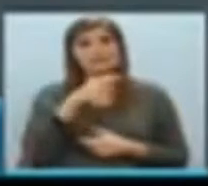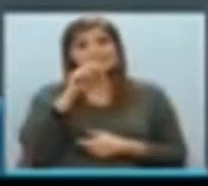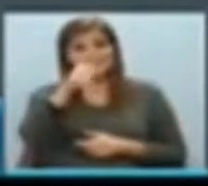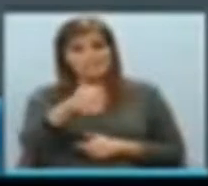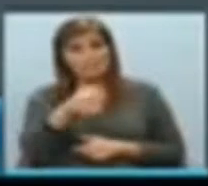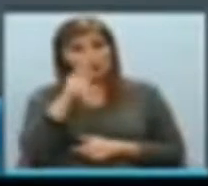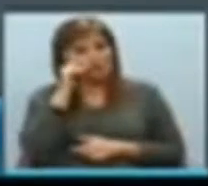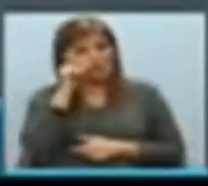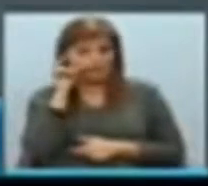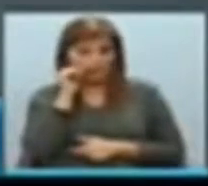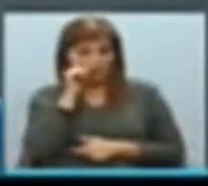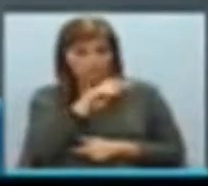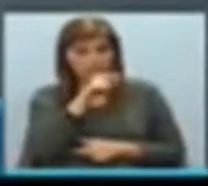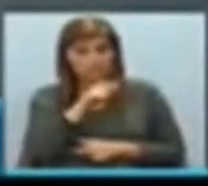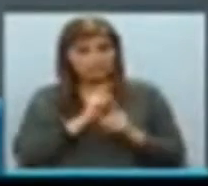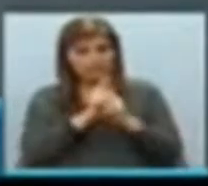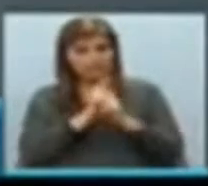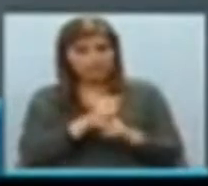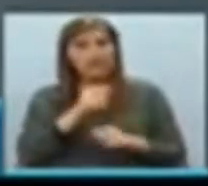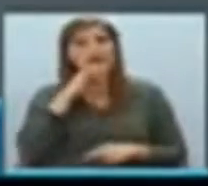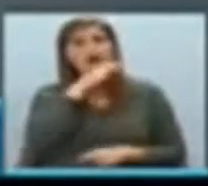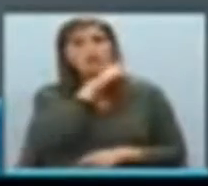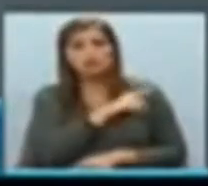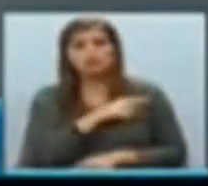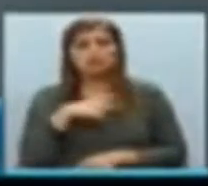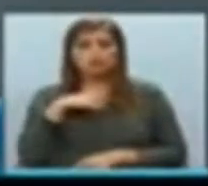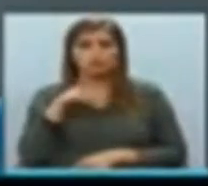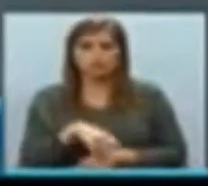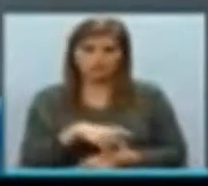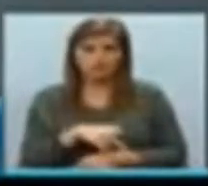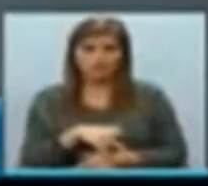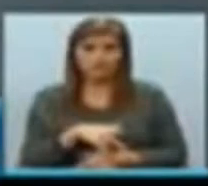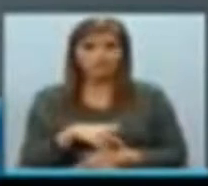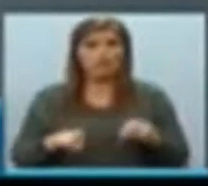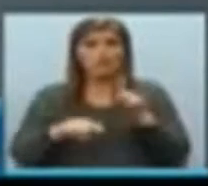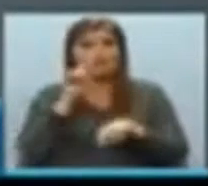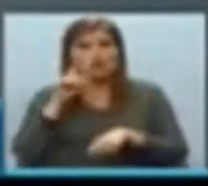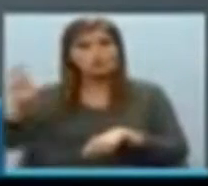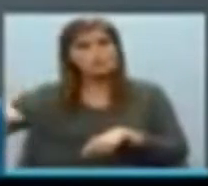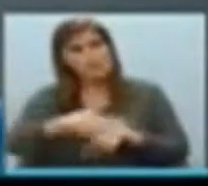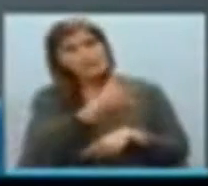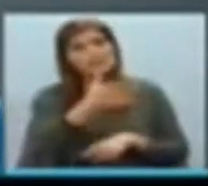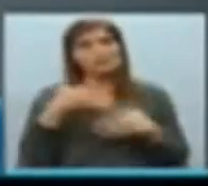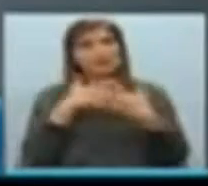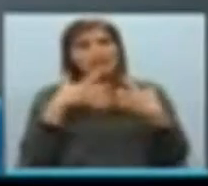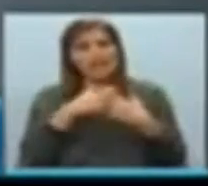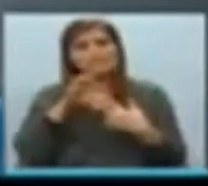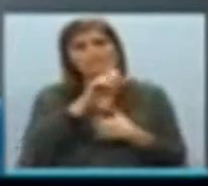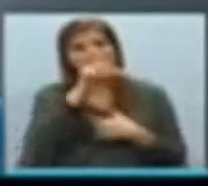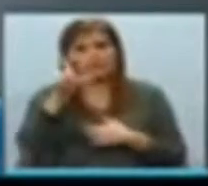pela polícia política portuguesa tem que fugir passa pela guerra civil espanhola volta a